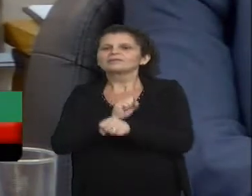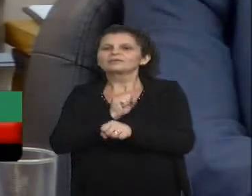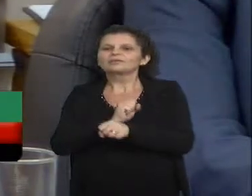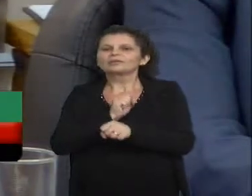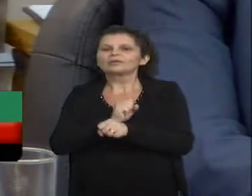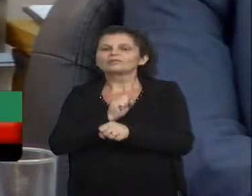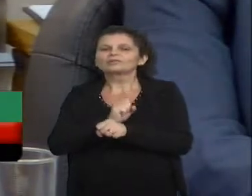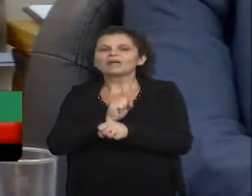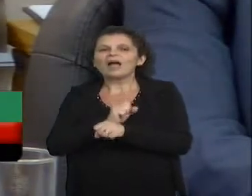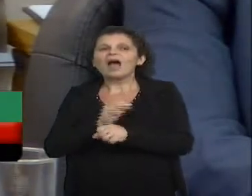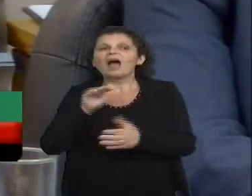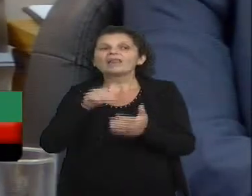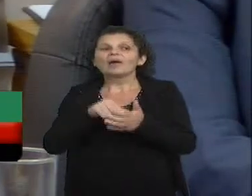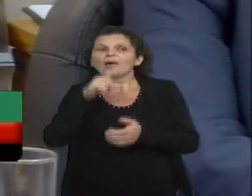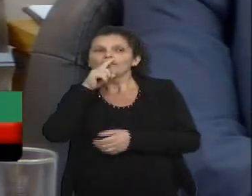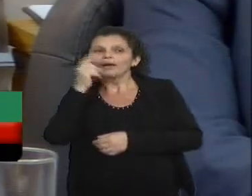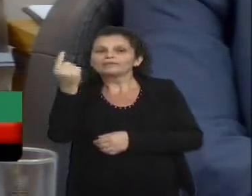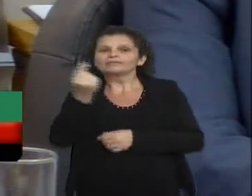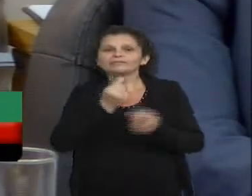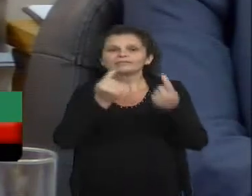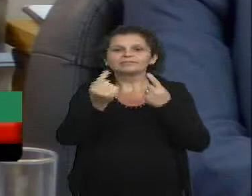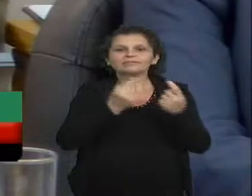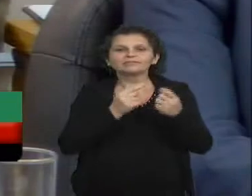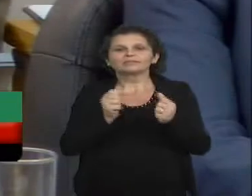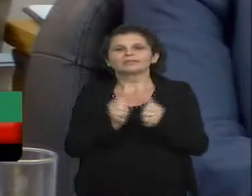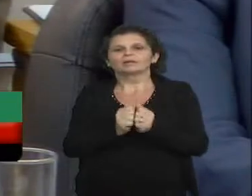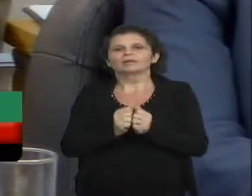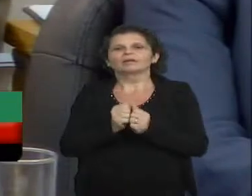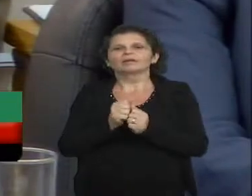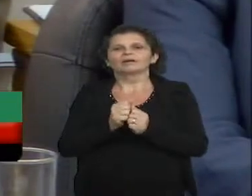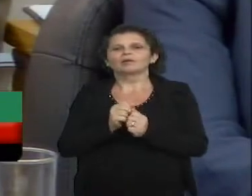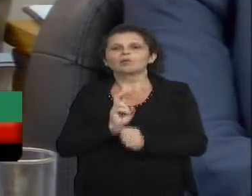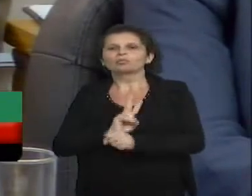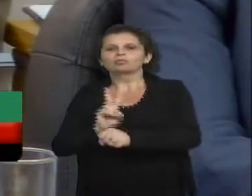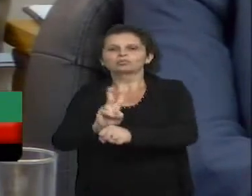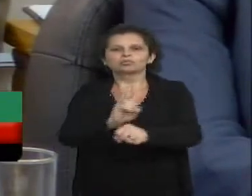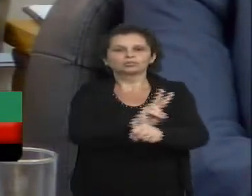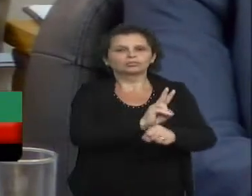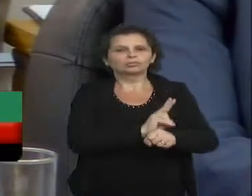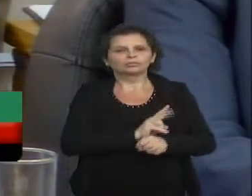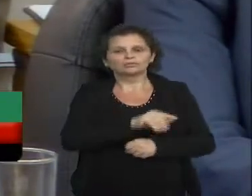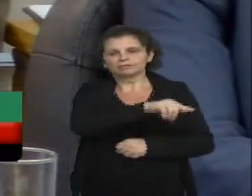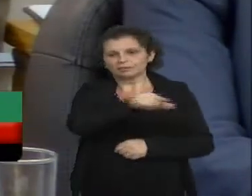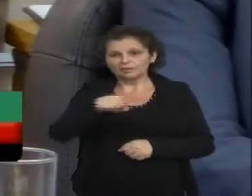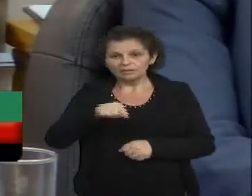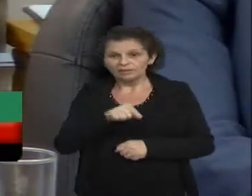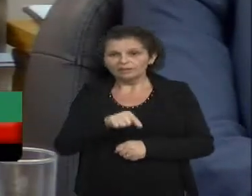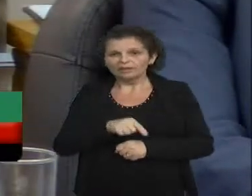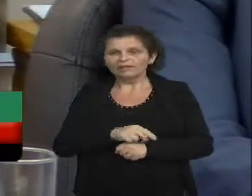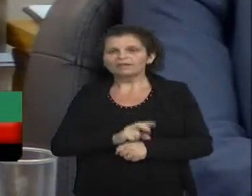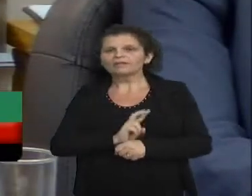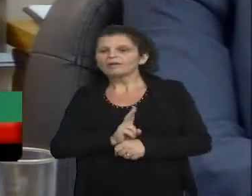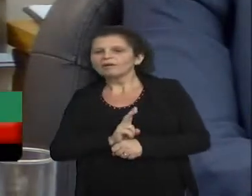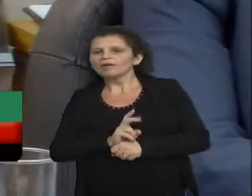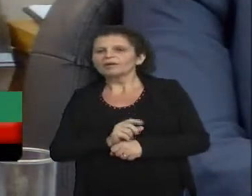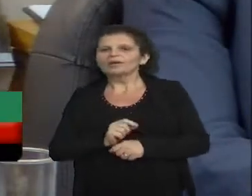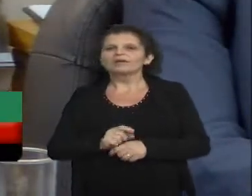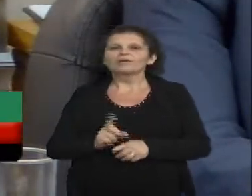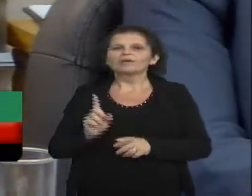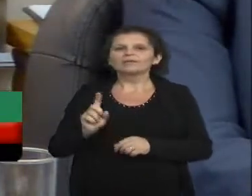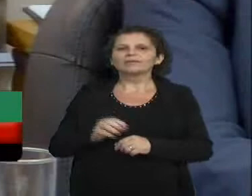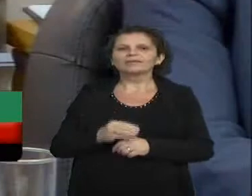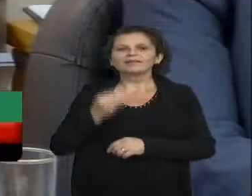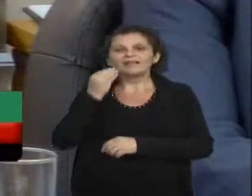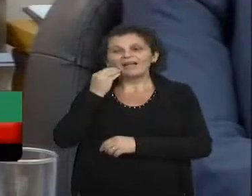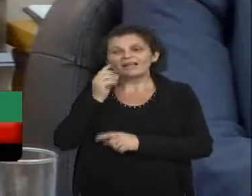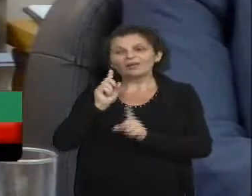vou ficar aguardando até o pai de vocês chegarem, porque eu sou o guardião de vocês aqui. E nós ficamos ali entrando numa loja,